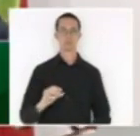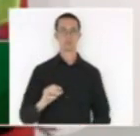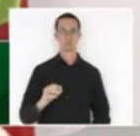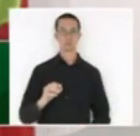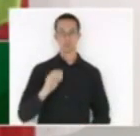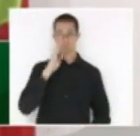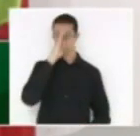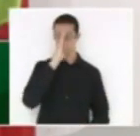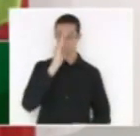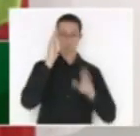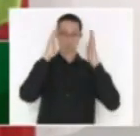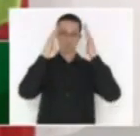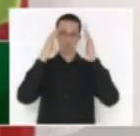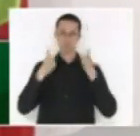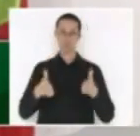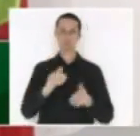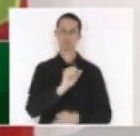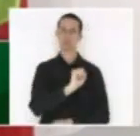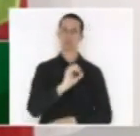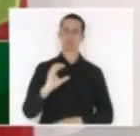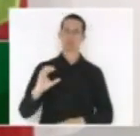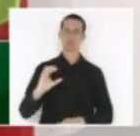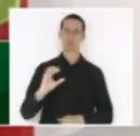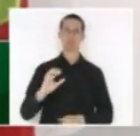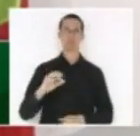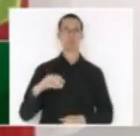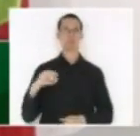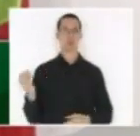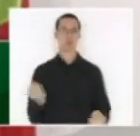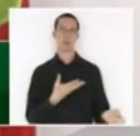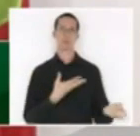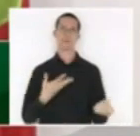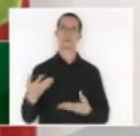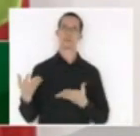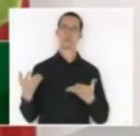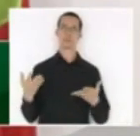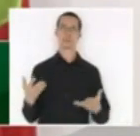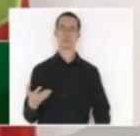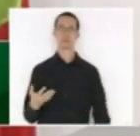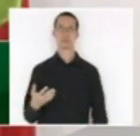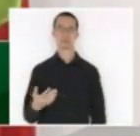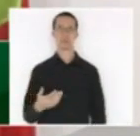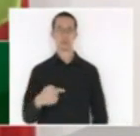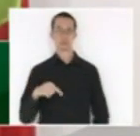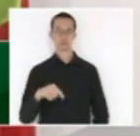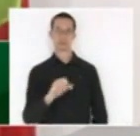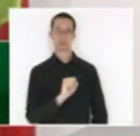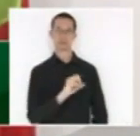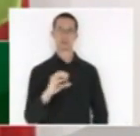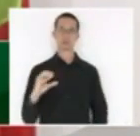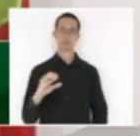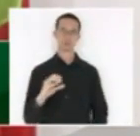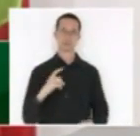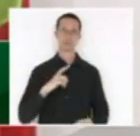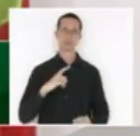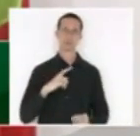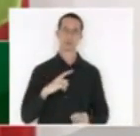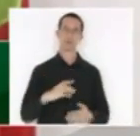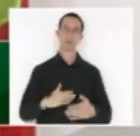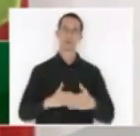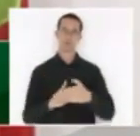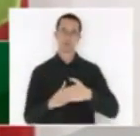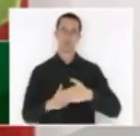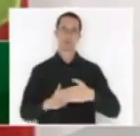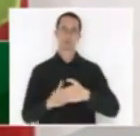Santa Catarina mais moderna, numa Santa Catarina onde que tem os seus gargalos também, tem os seus